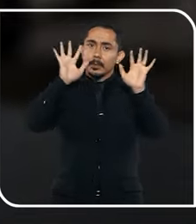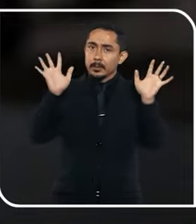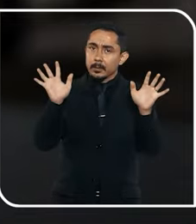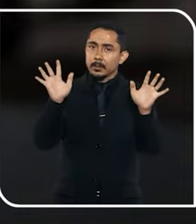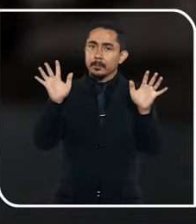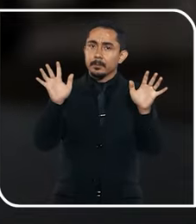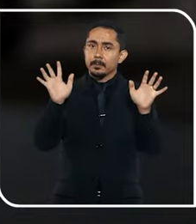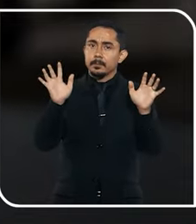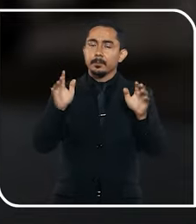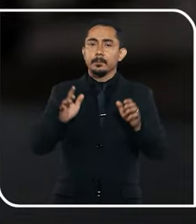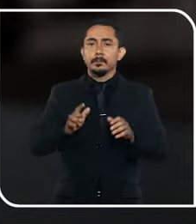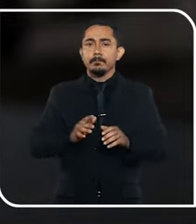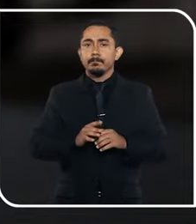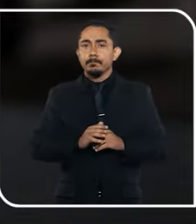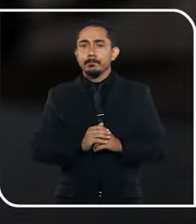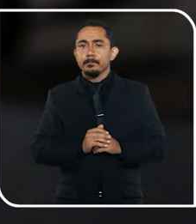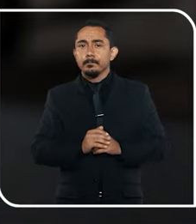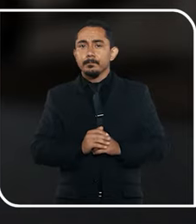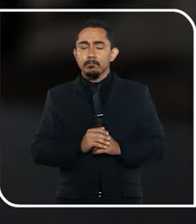claro,